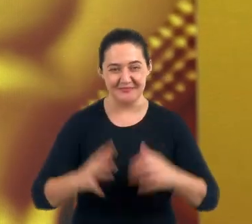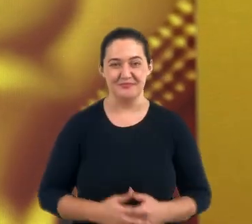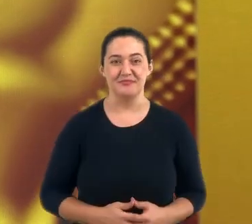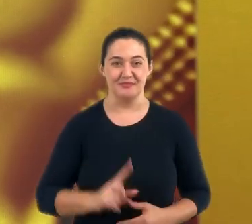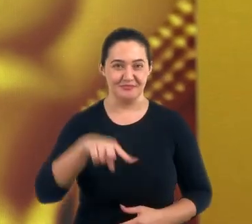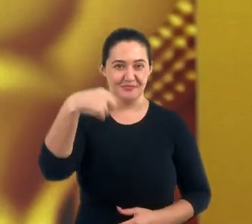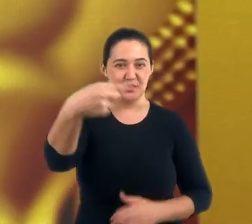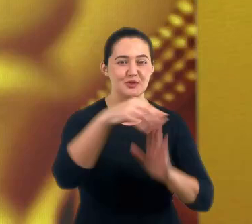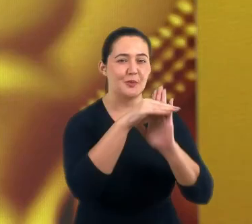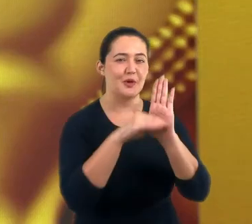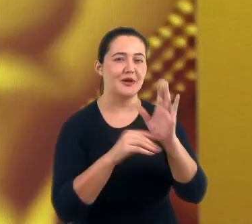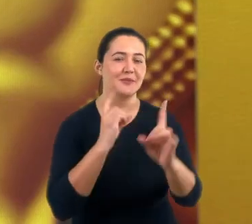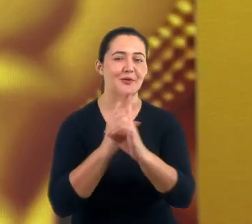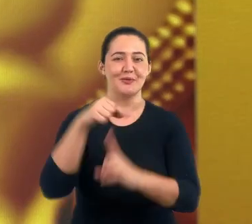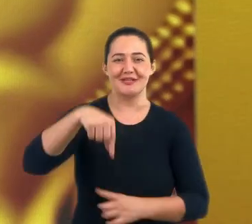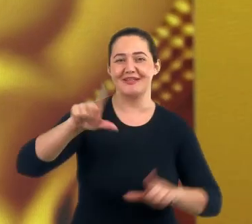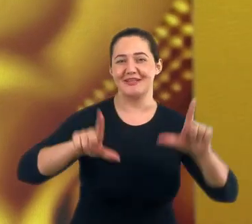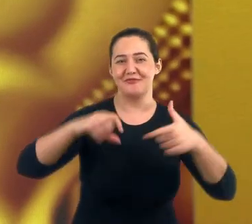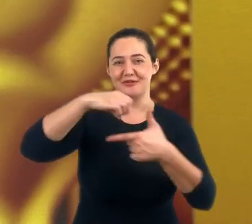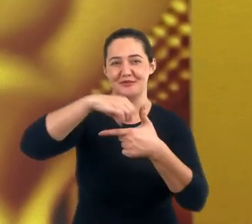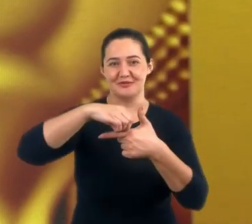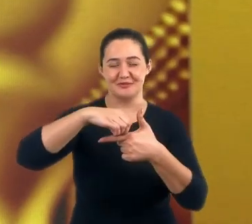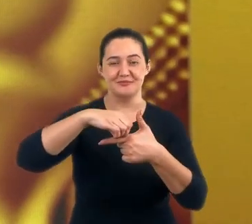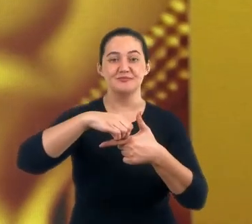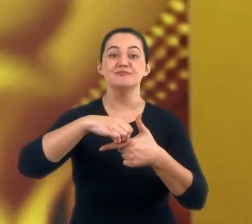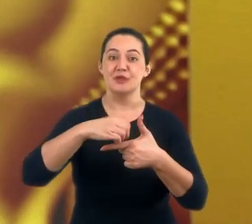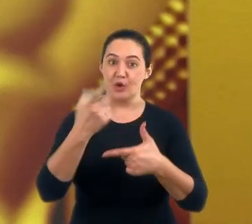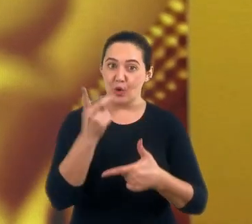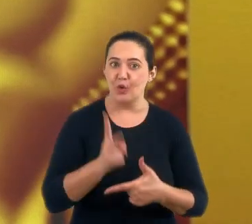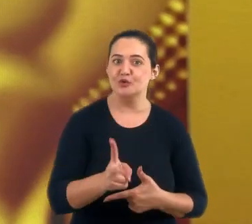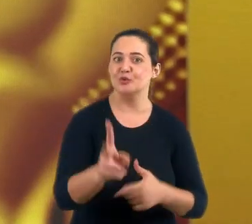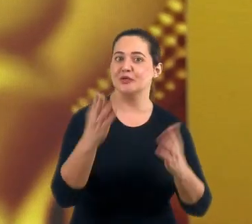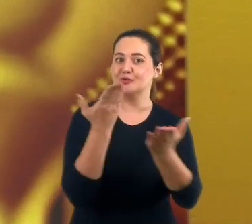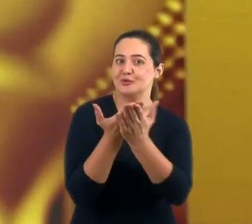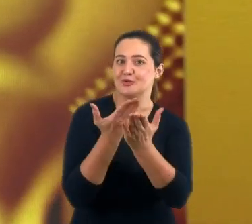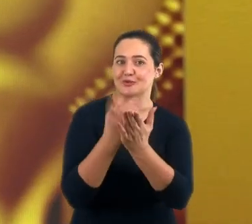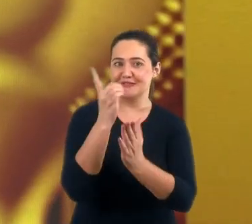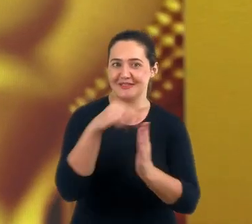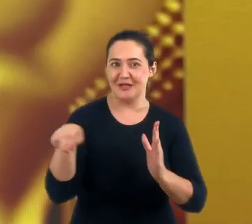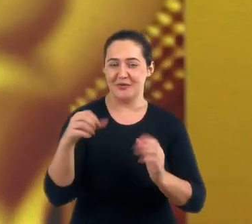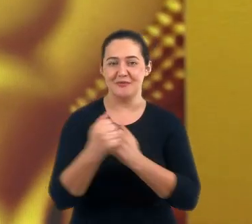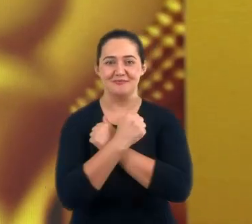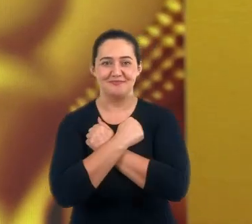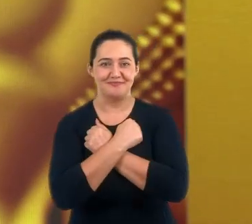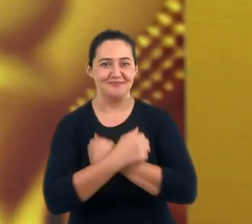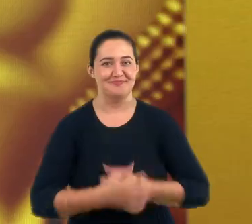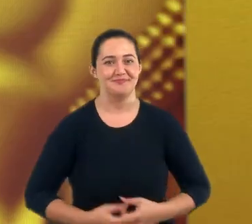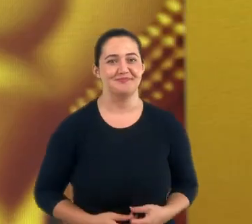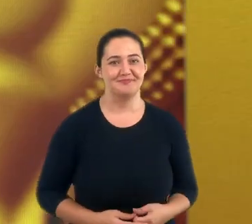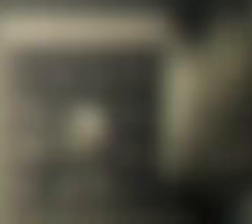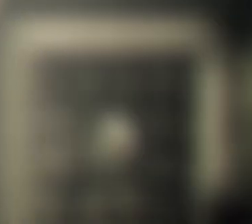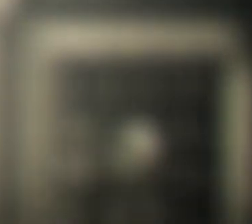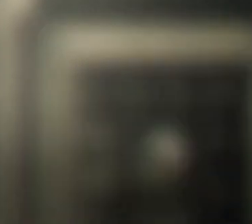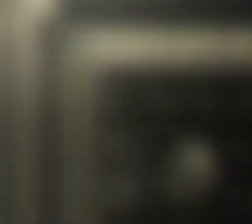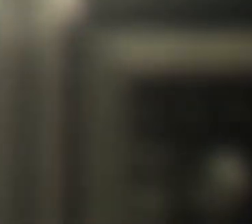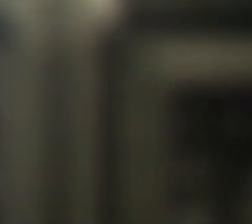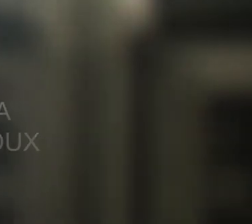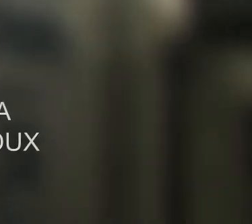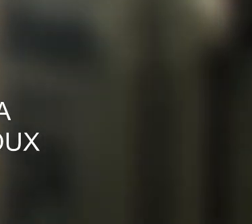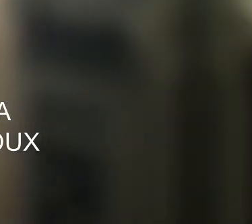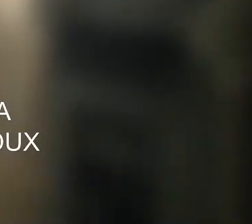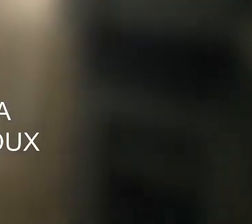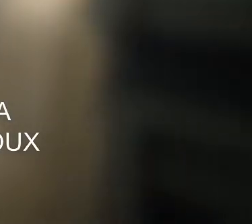se encontra de novo aqui na TV Novo Tempo semana que vem para continuar o estudo de Daniel. Um abraço e até lá!